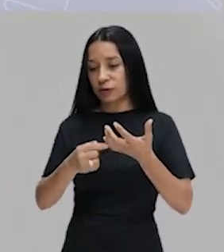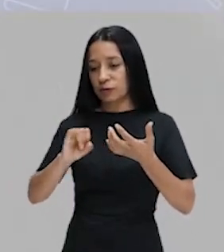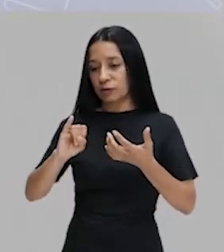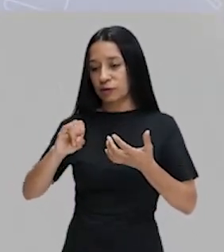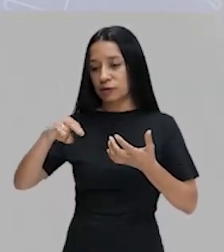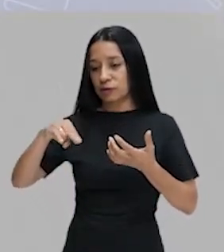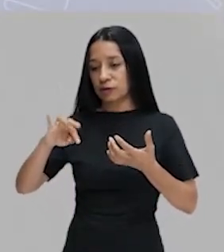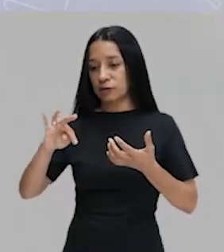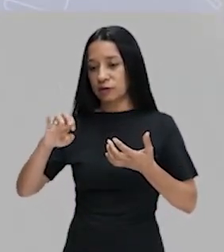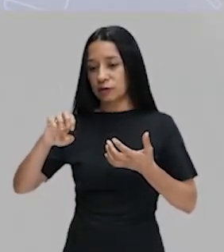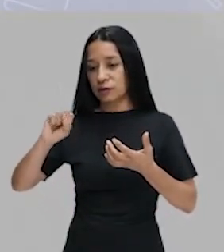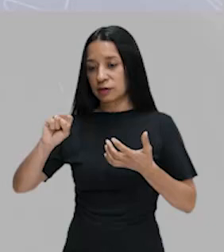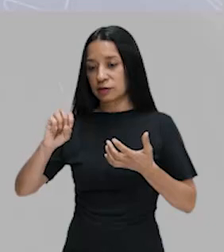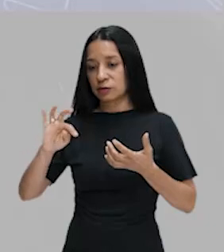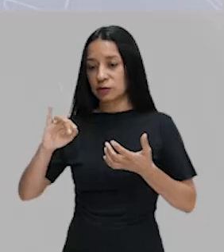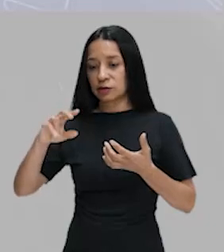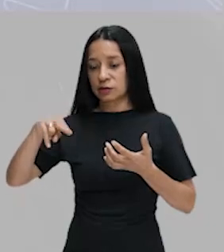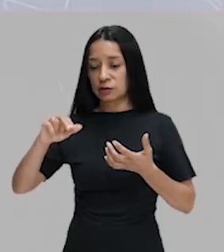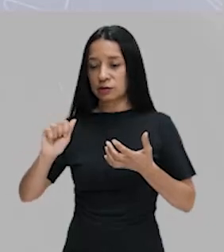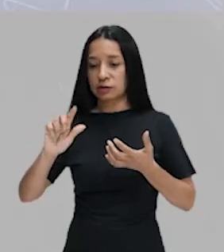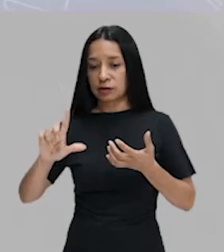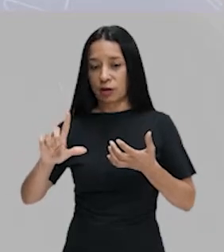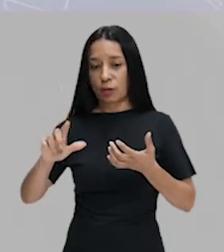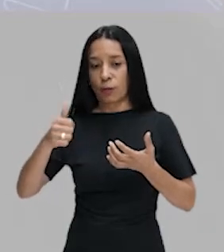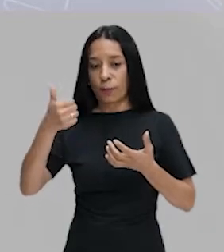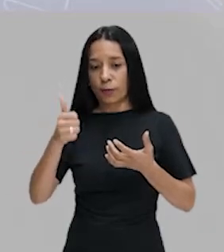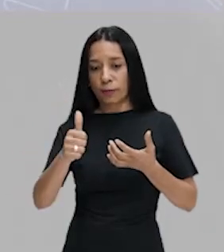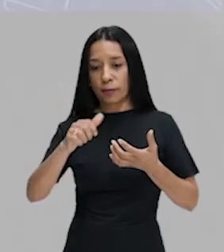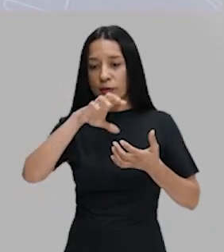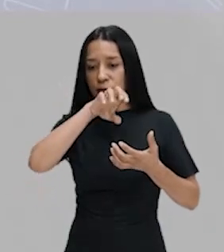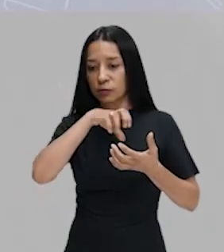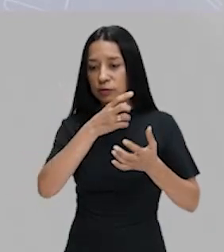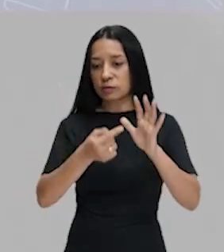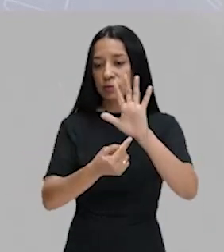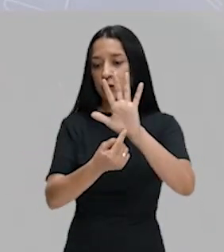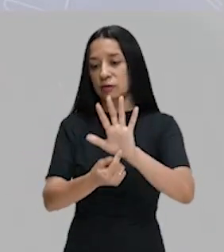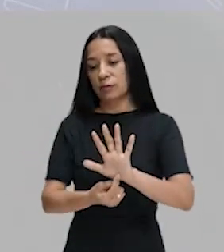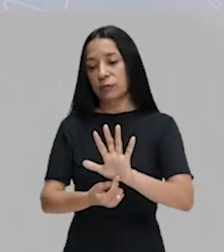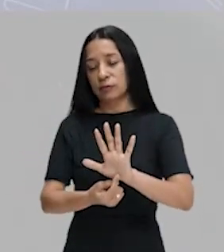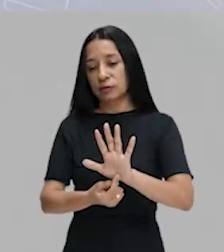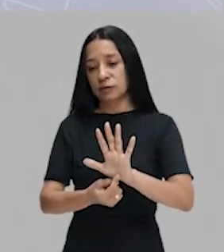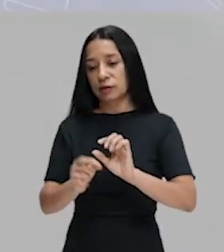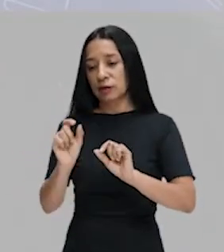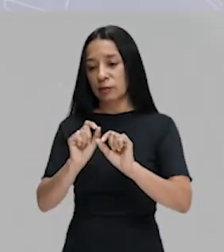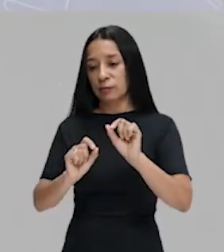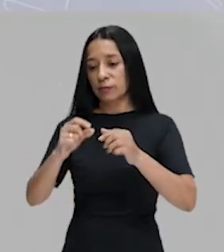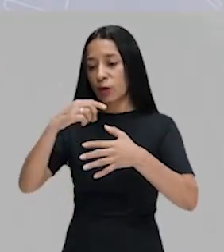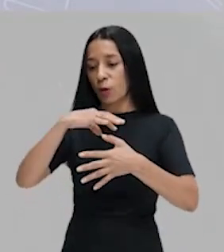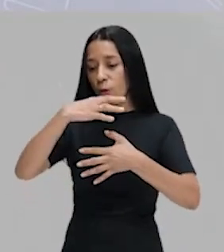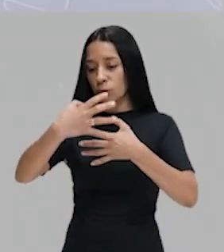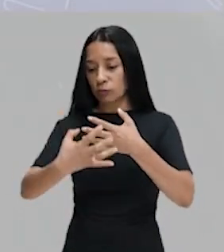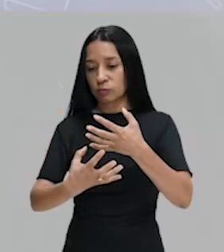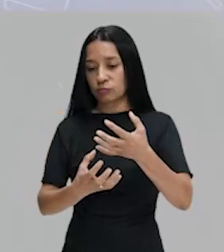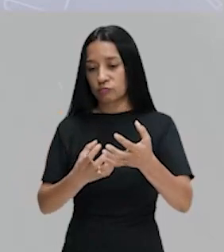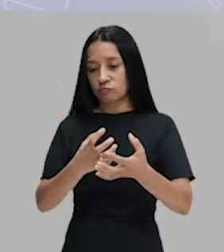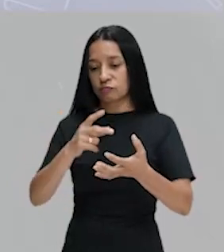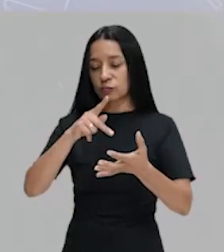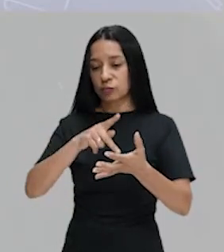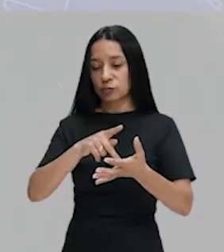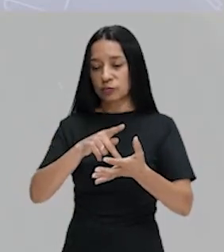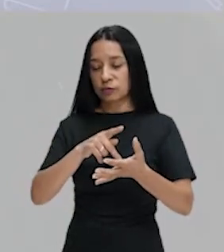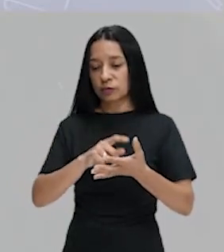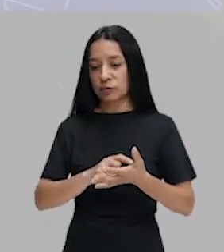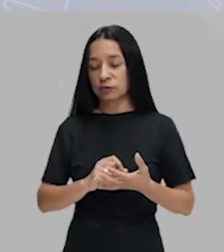são animais, dos primeiros animais da escala zoológica a apresentar tecido verdadeiro, principalmente